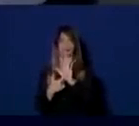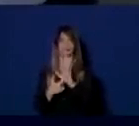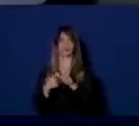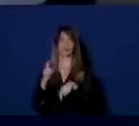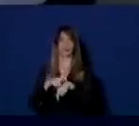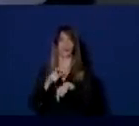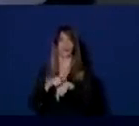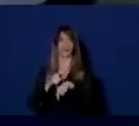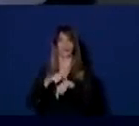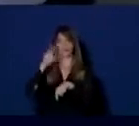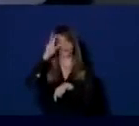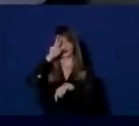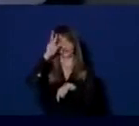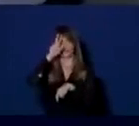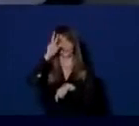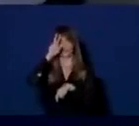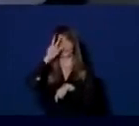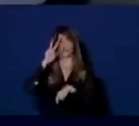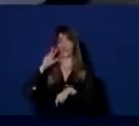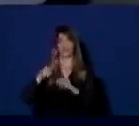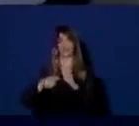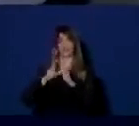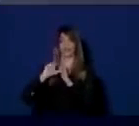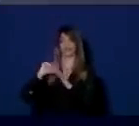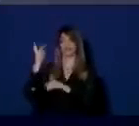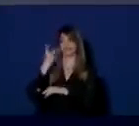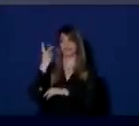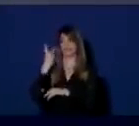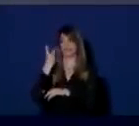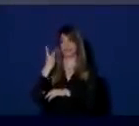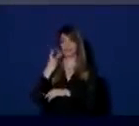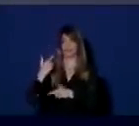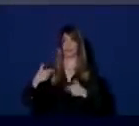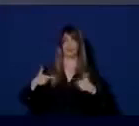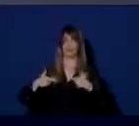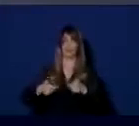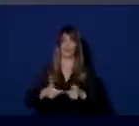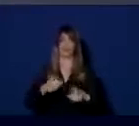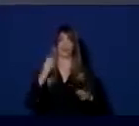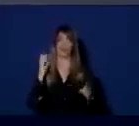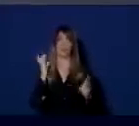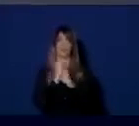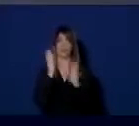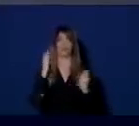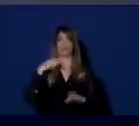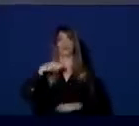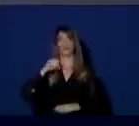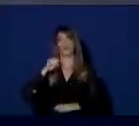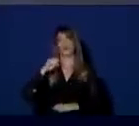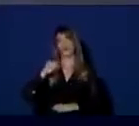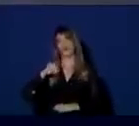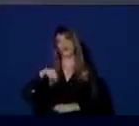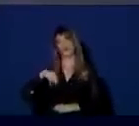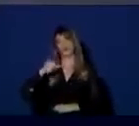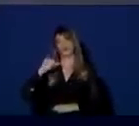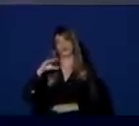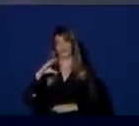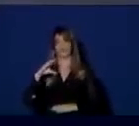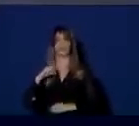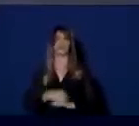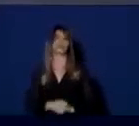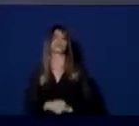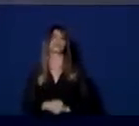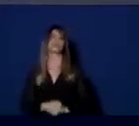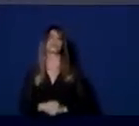esse momento da história pré-Segunda Guerra, que é o Pacto de Munich em 1938. Rogério, voltando aqui